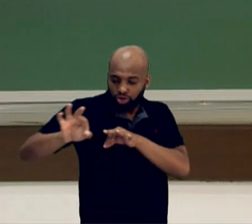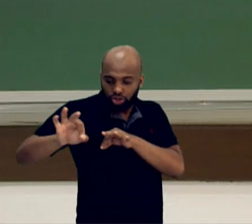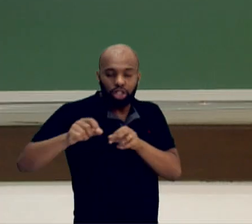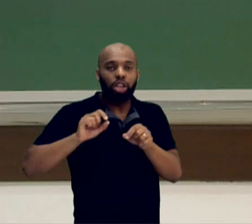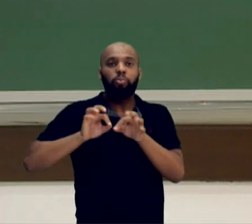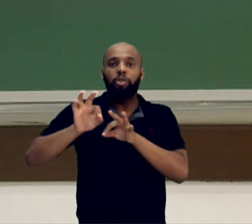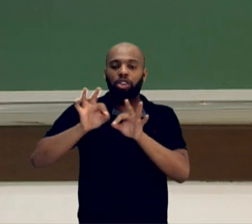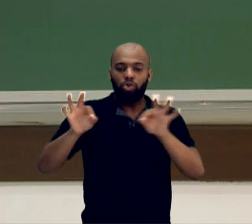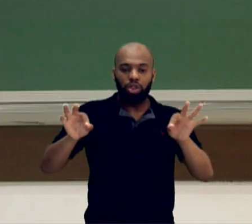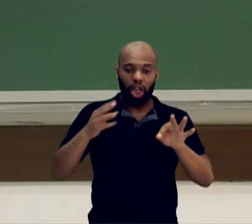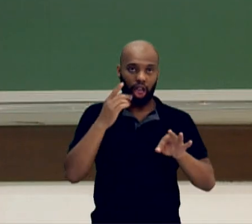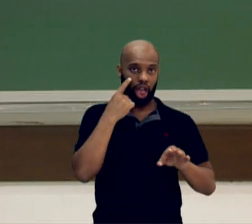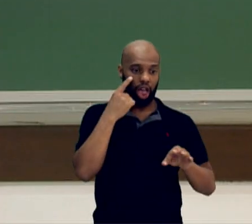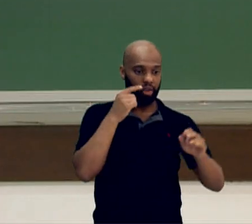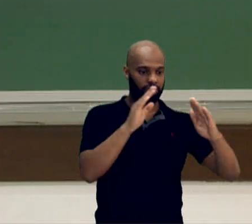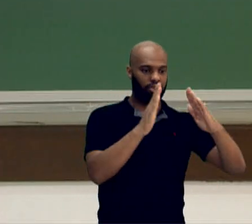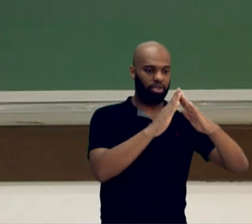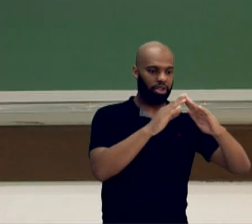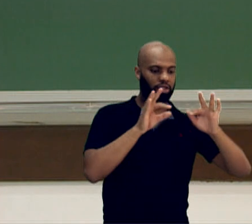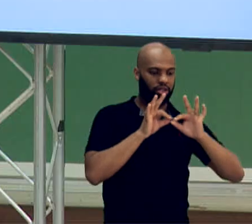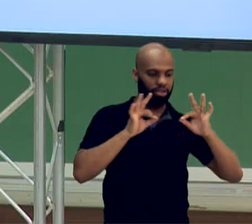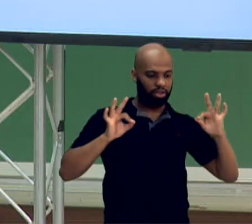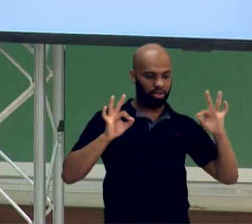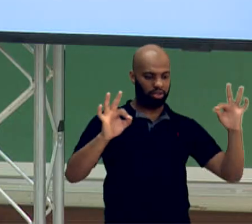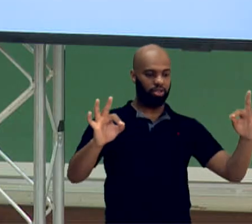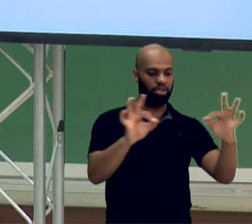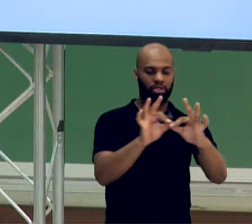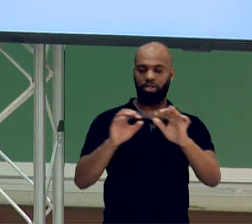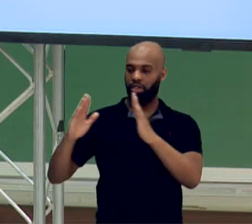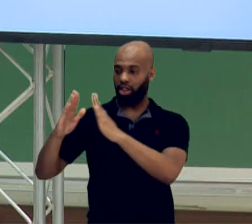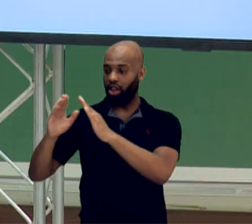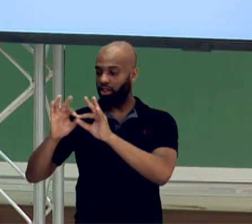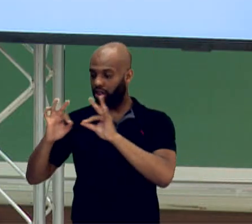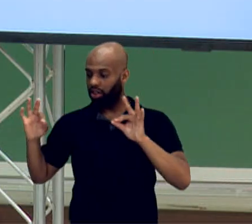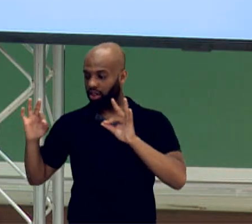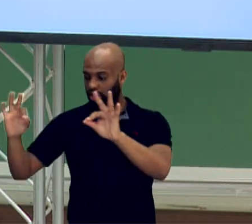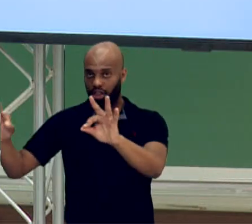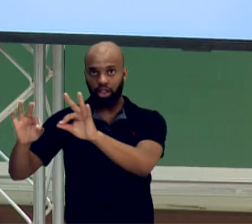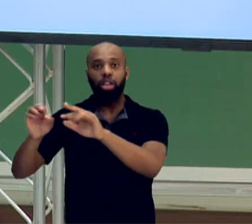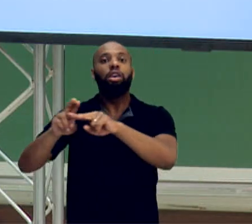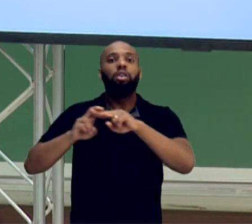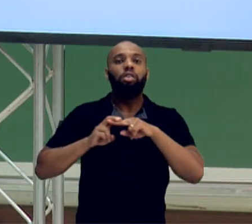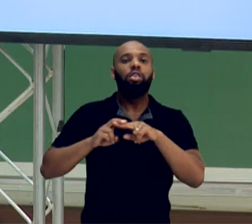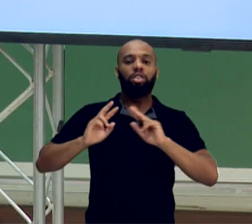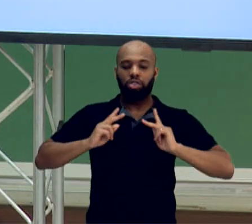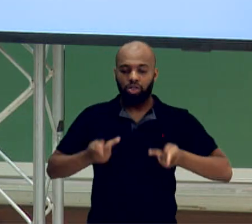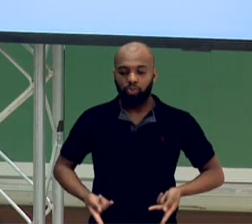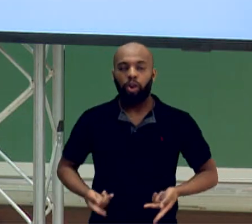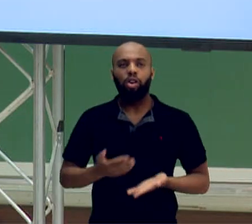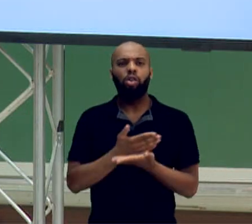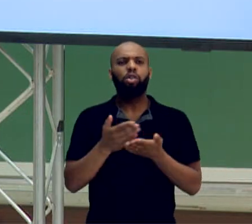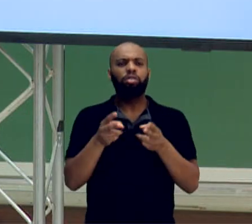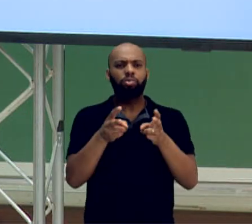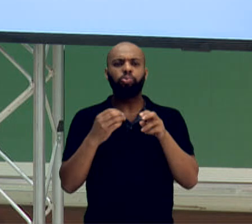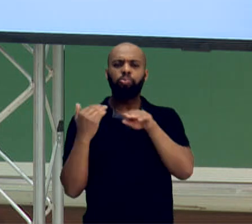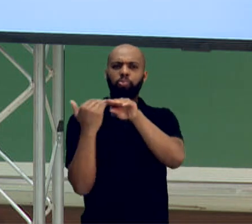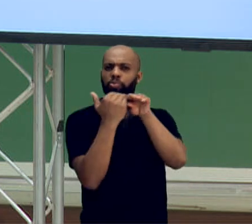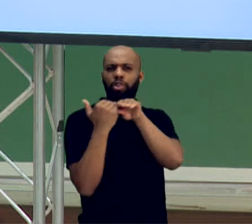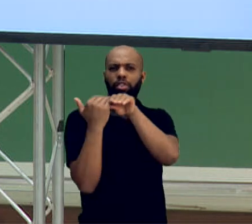as terras. Isso é uma das coisas que fez com que a humanidade percebesse a necessidade de uma padronização. Guardem